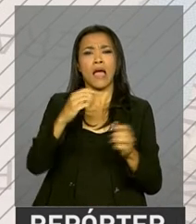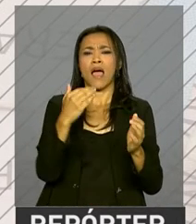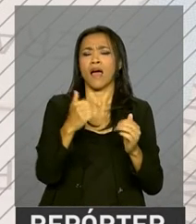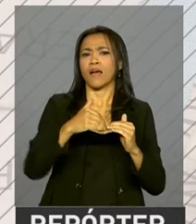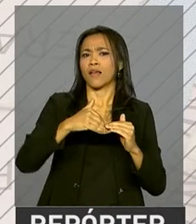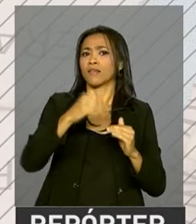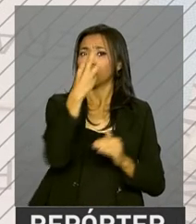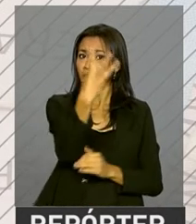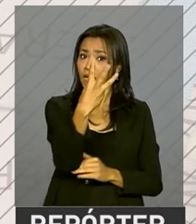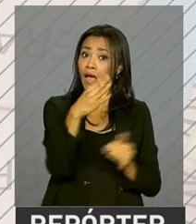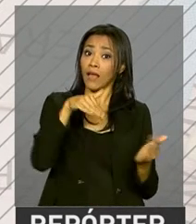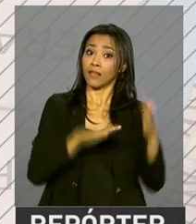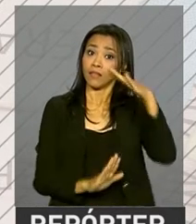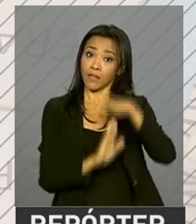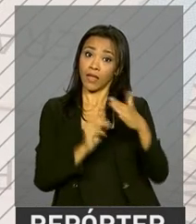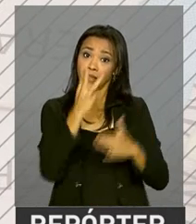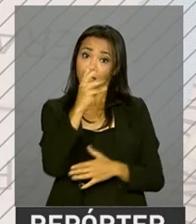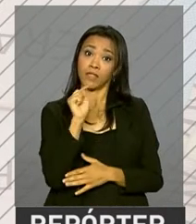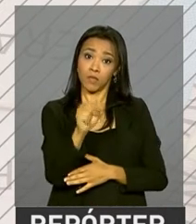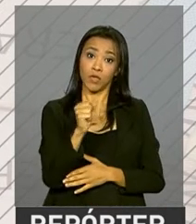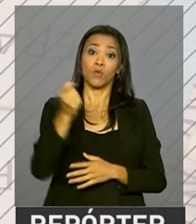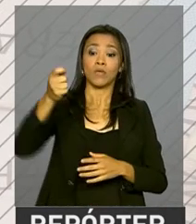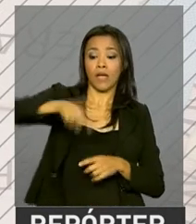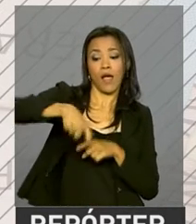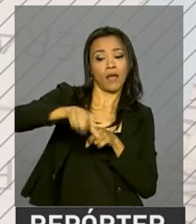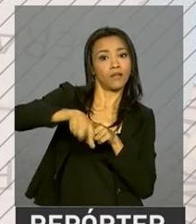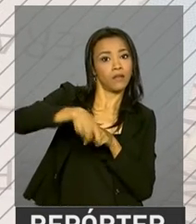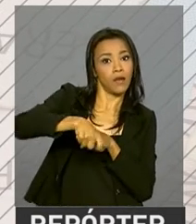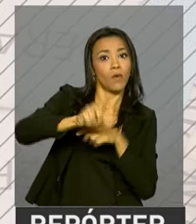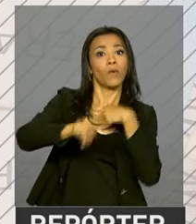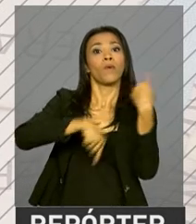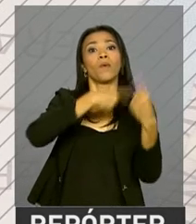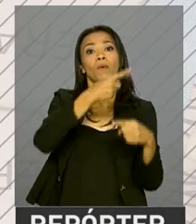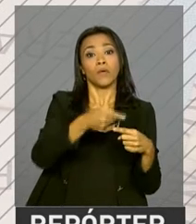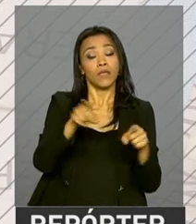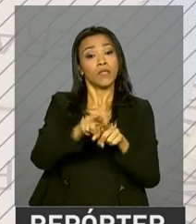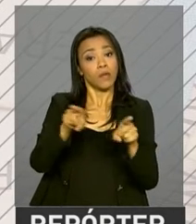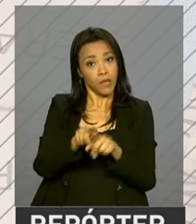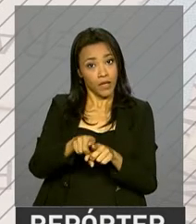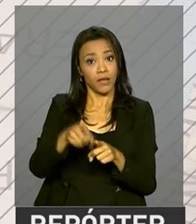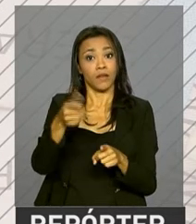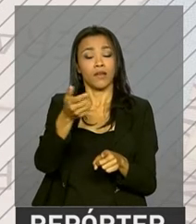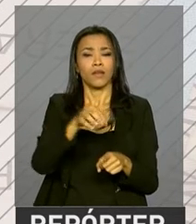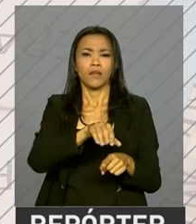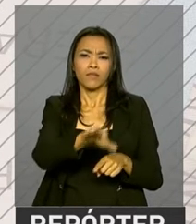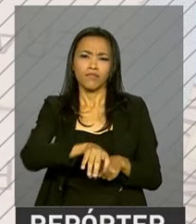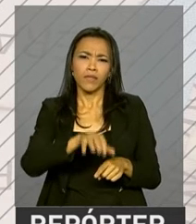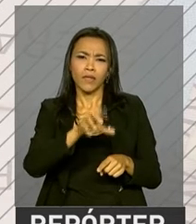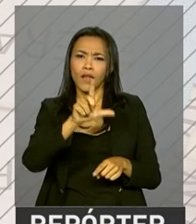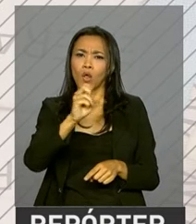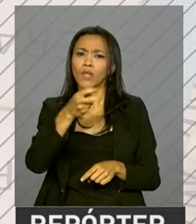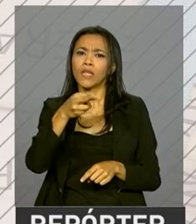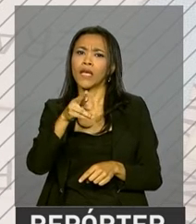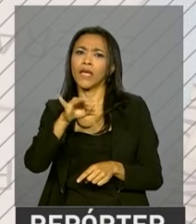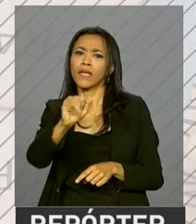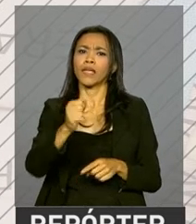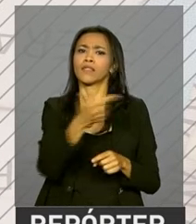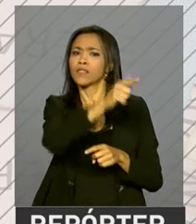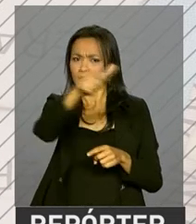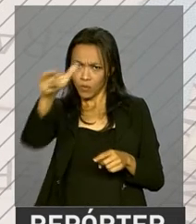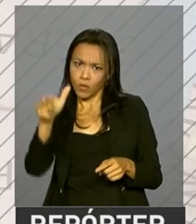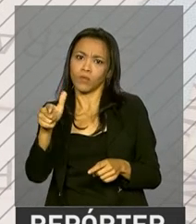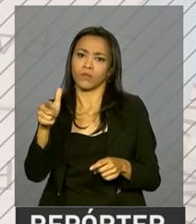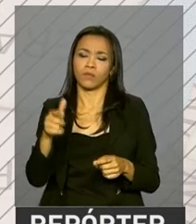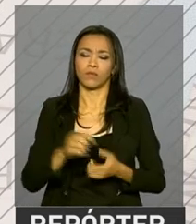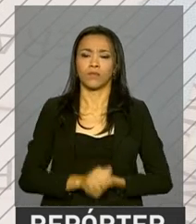mil reais o saque pode ser feito com o cartão do cidadão ea senha no autoatendimento em lotéricas e correspondentes caixa